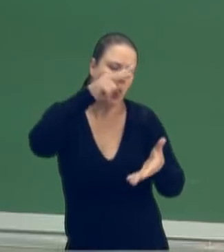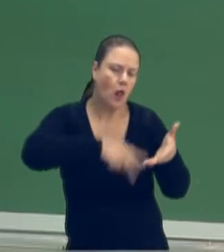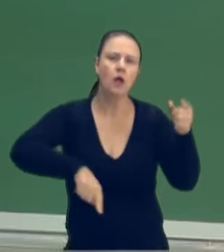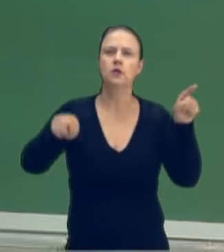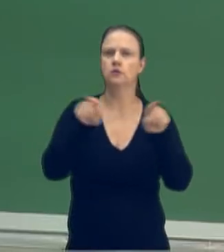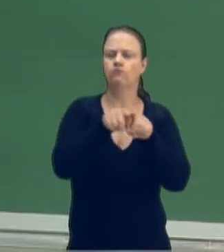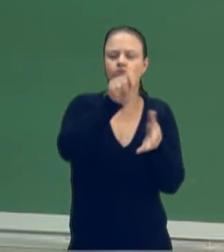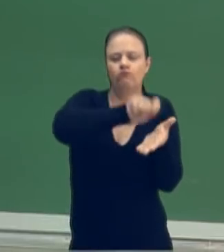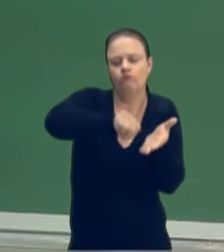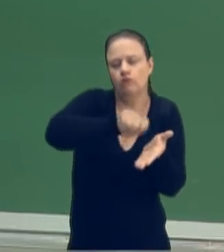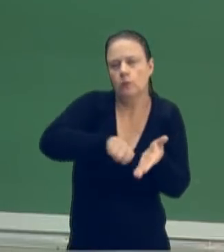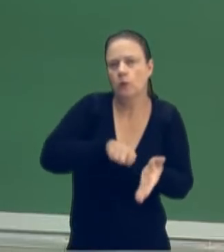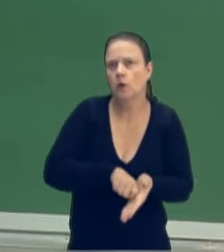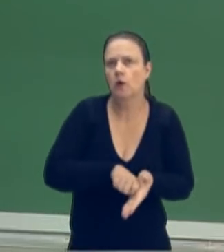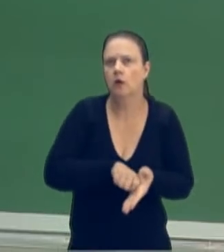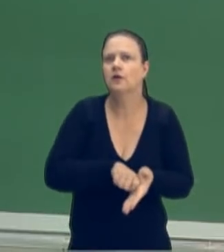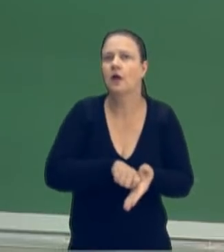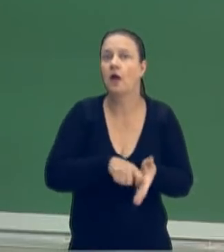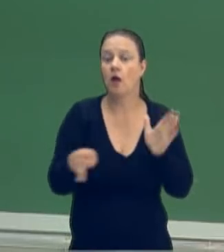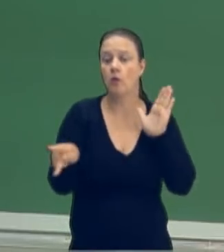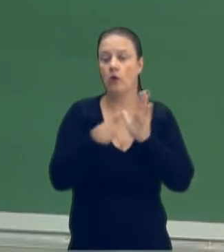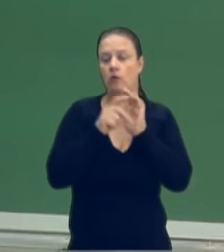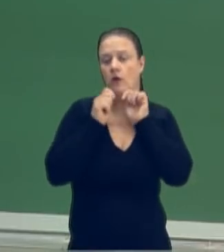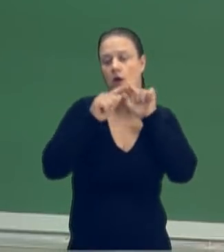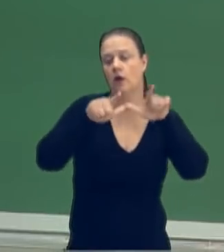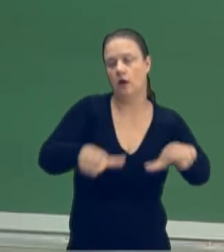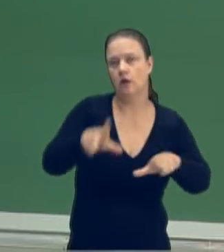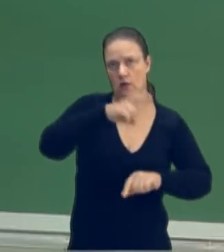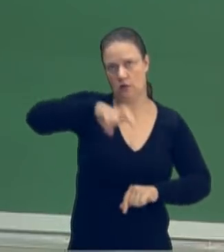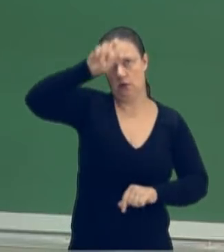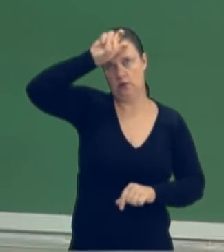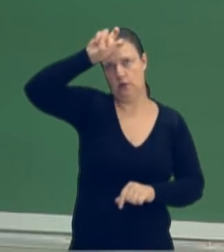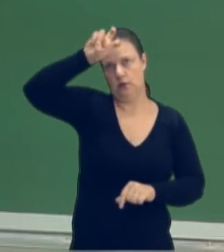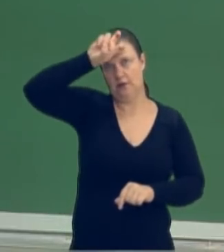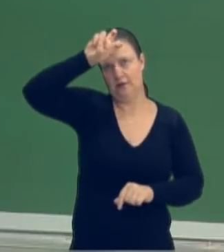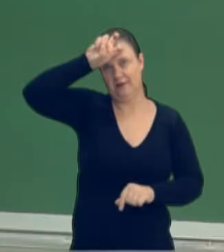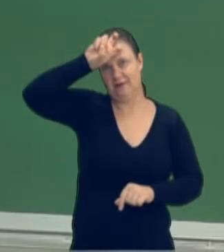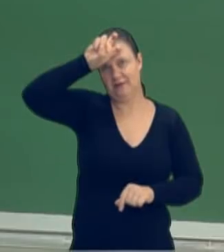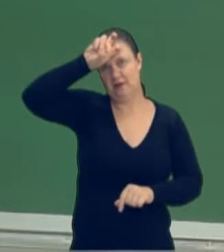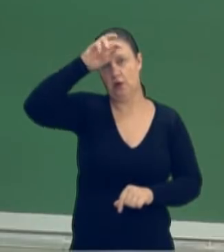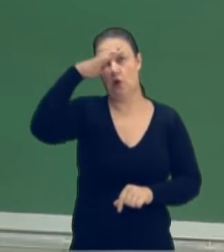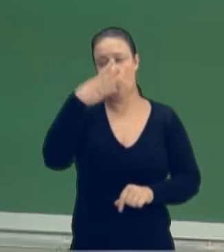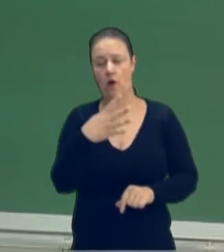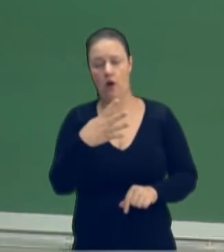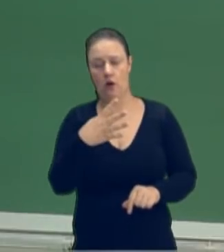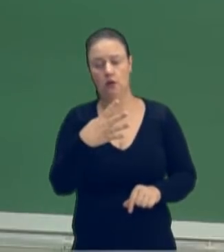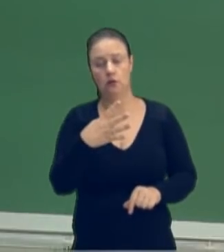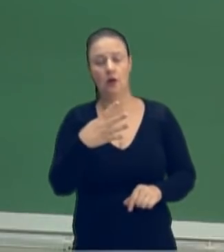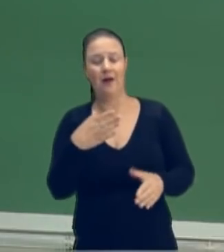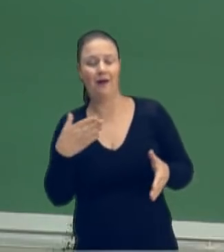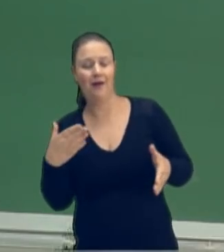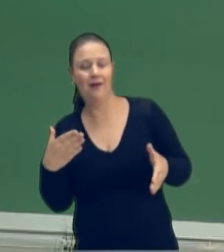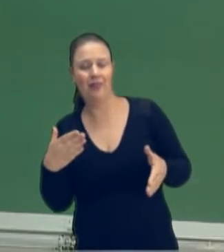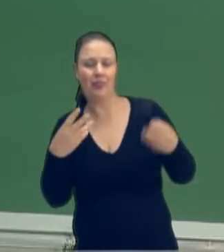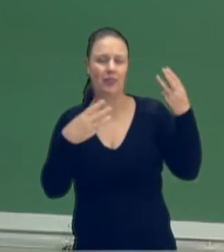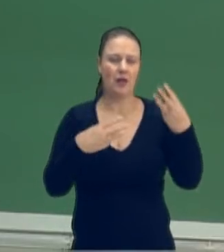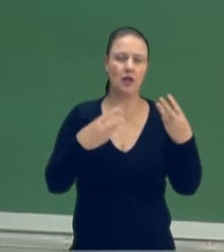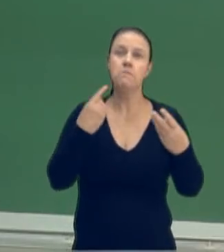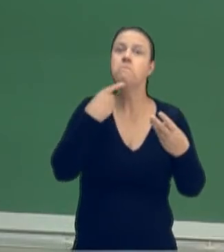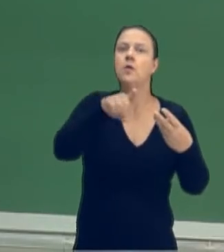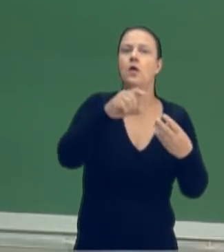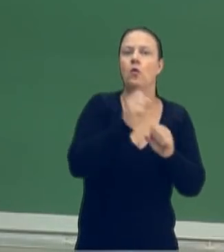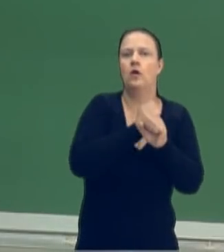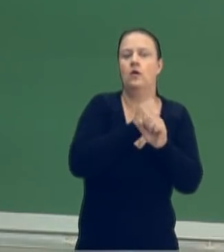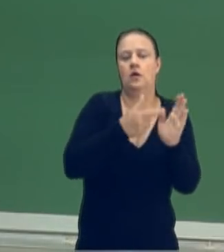hieróglifo, que é a língua escrita, produzida, criada pelos egípcios entre 4 a 3 mil anos antes de Cristo. Alguns